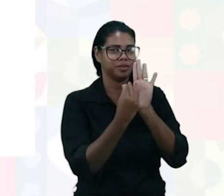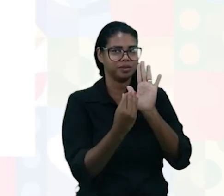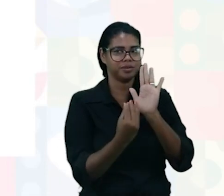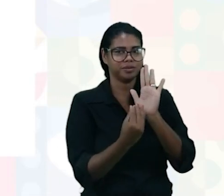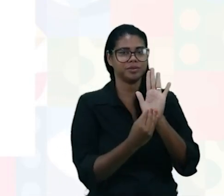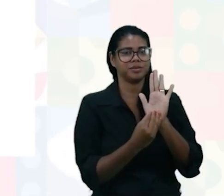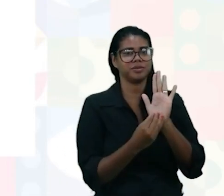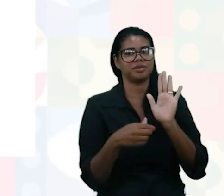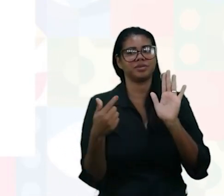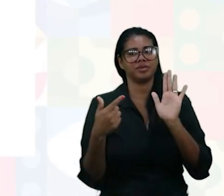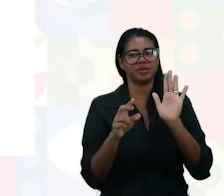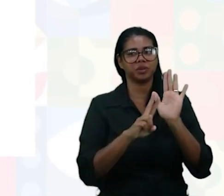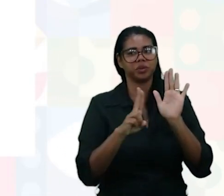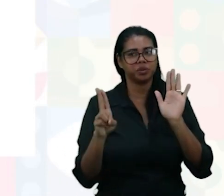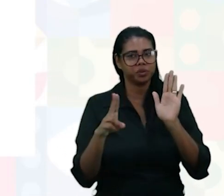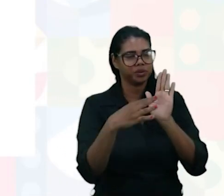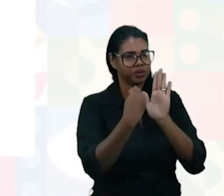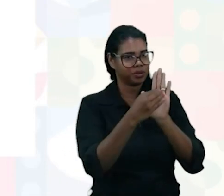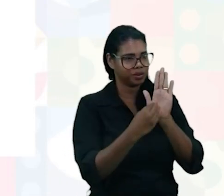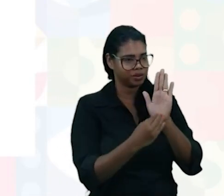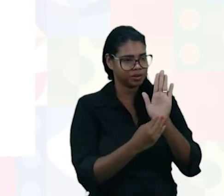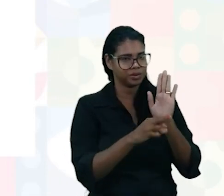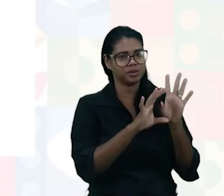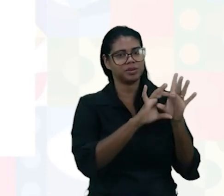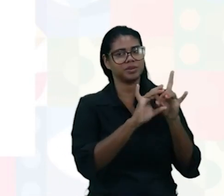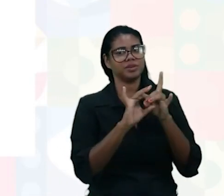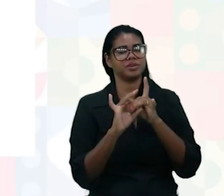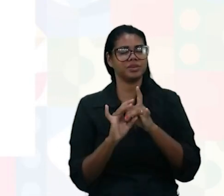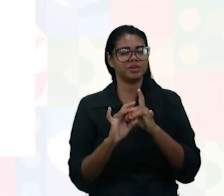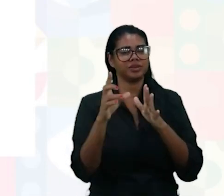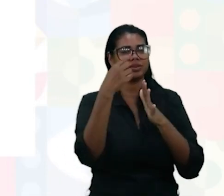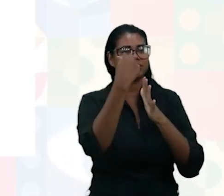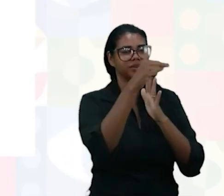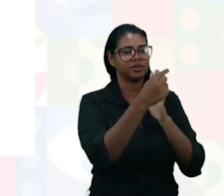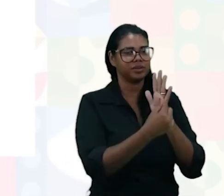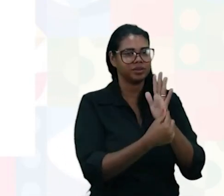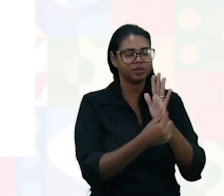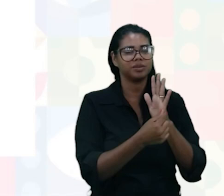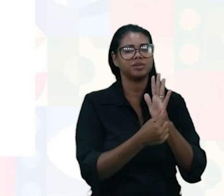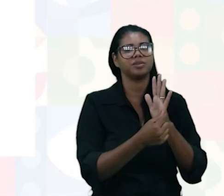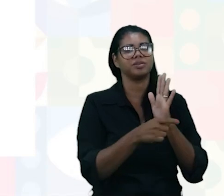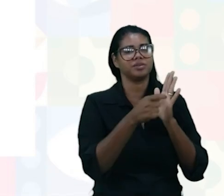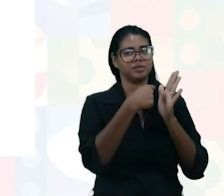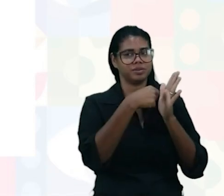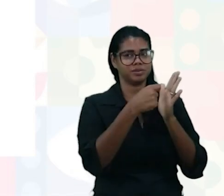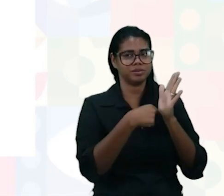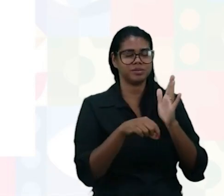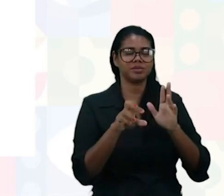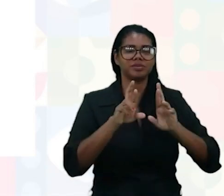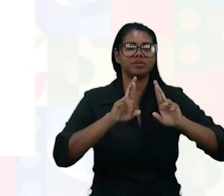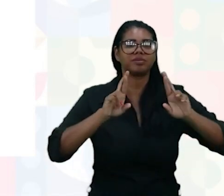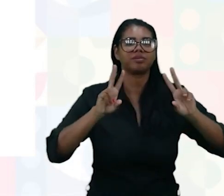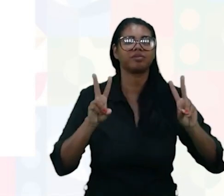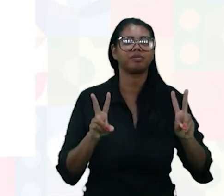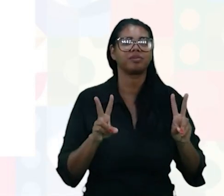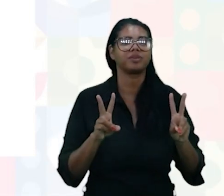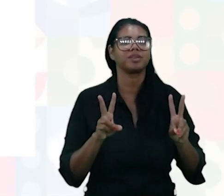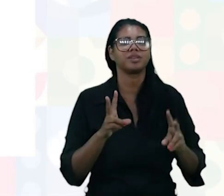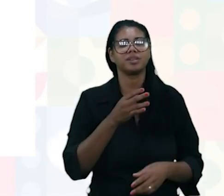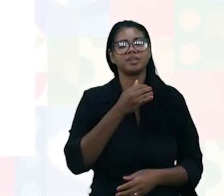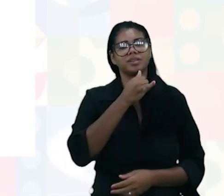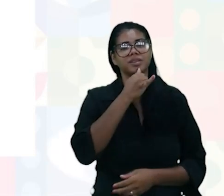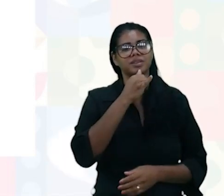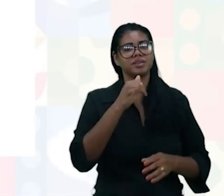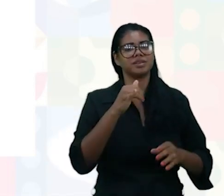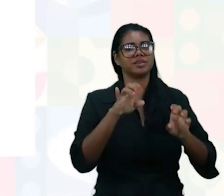do autor, que tem também uma notação, uma classificação por sobrenome de autor, isso vai dar uma diferenciação, por exemplo,